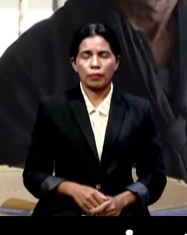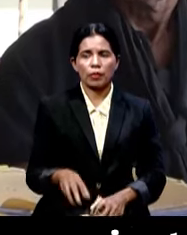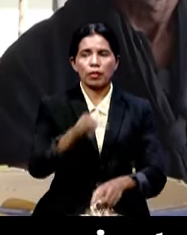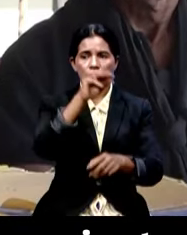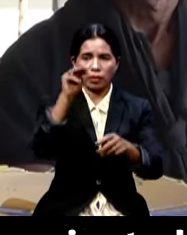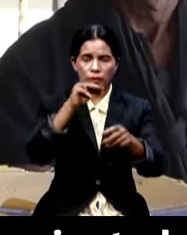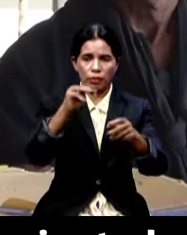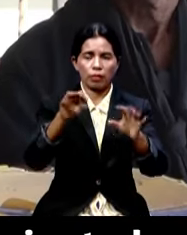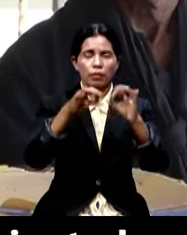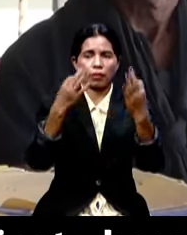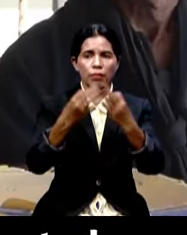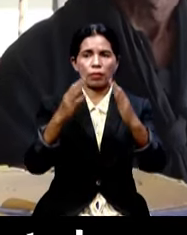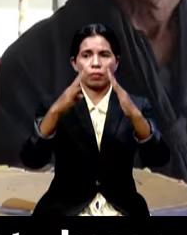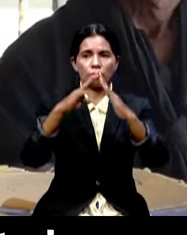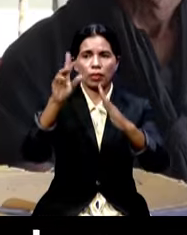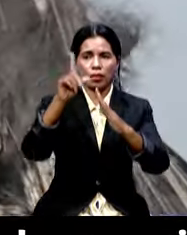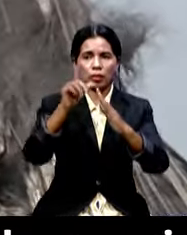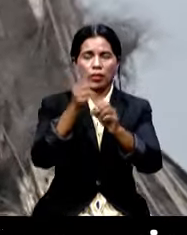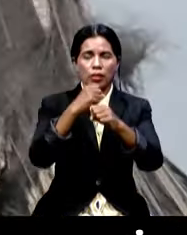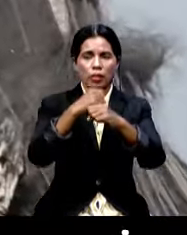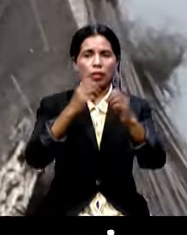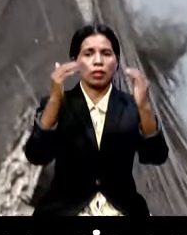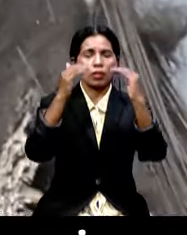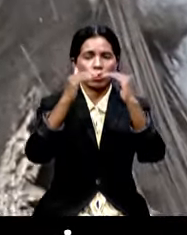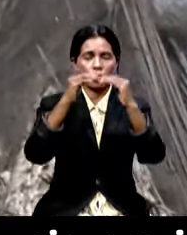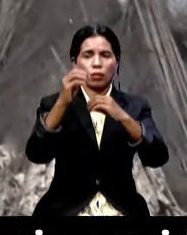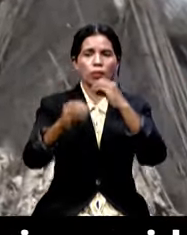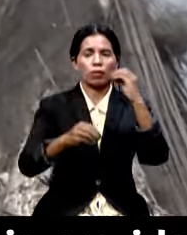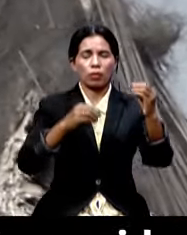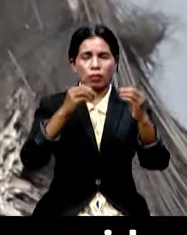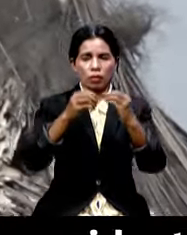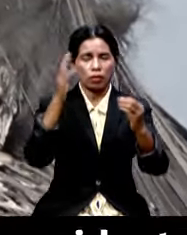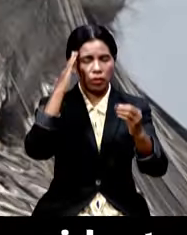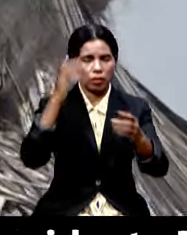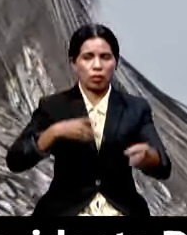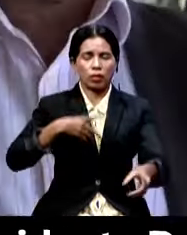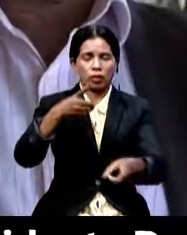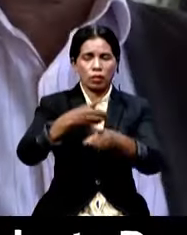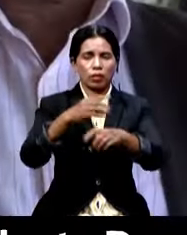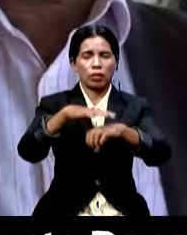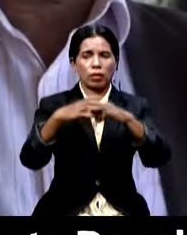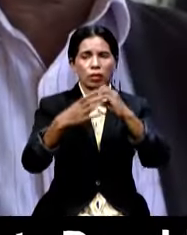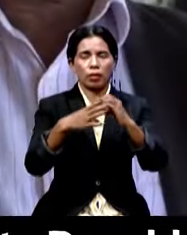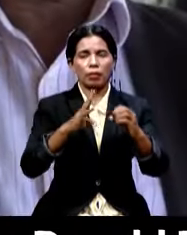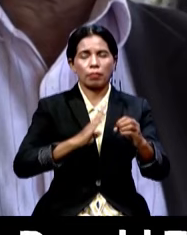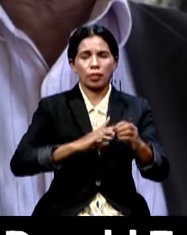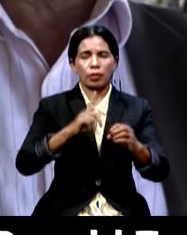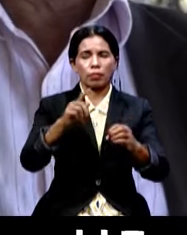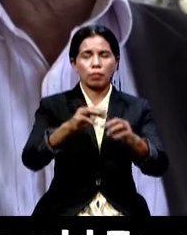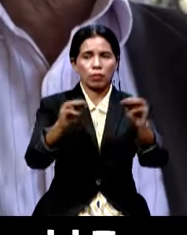Segunda-feira, né, família uma lisan Madae realiza conferência imprensa com a consideração direito barai e Beduku, município